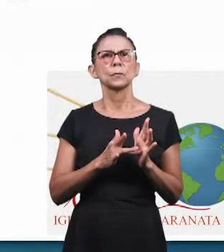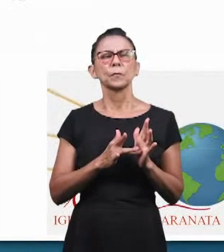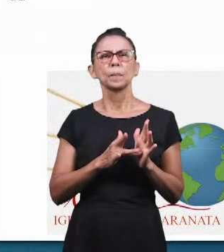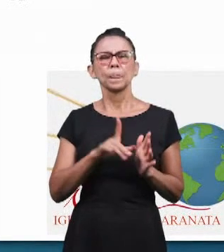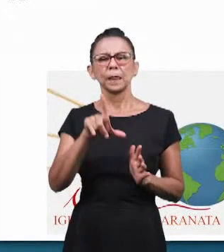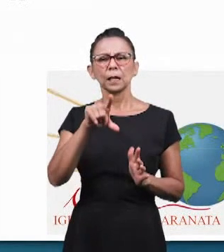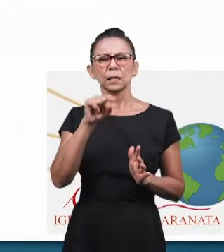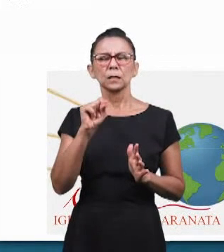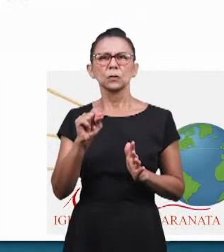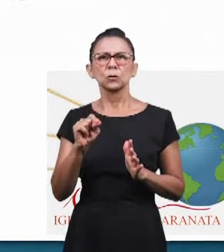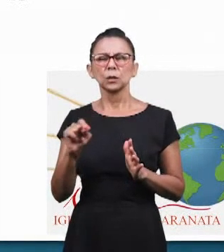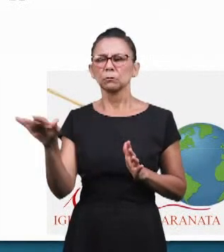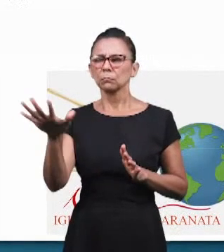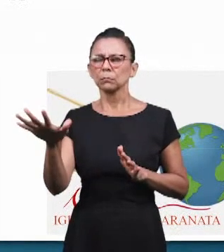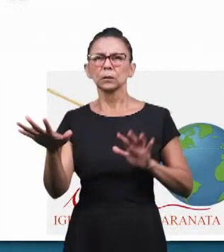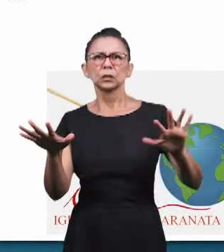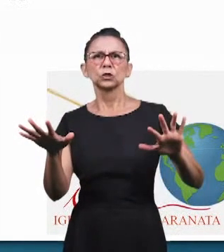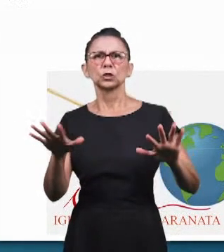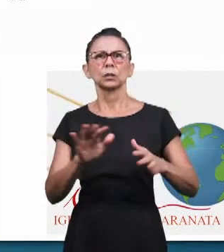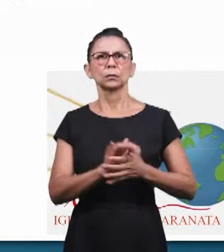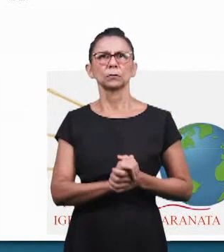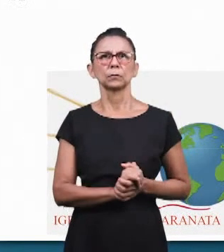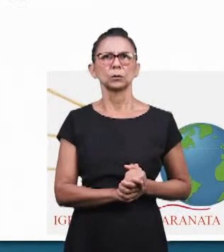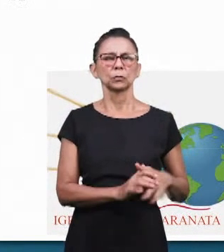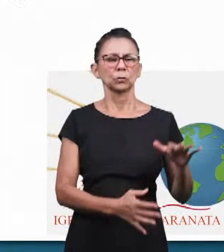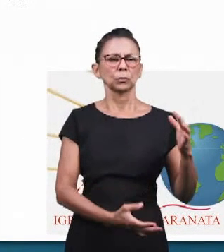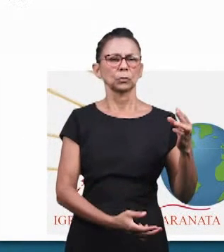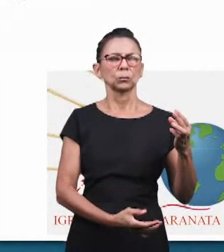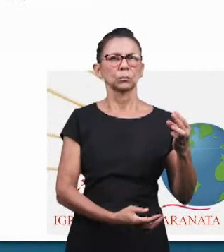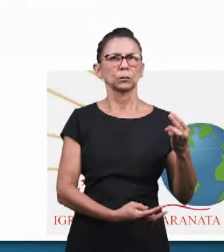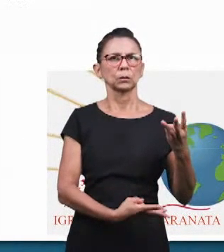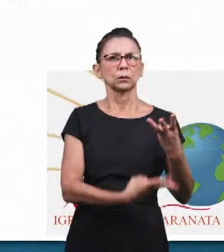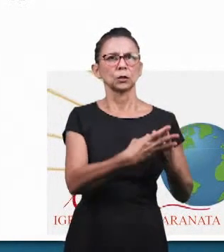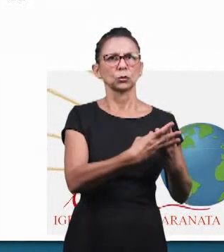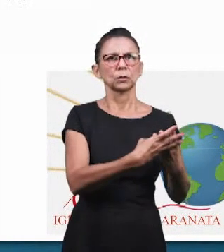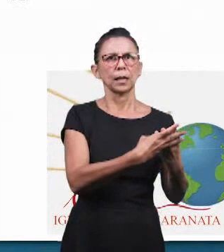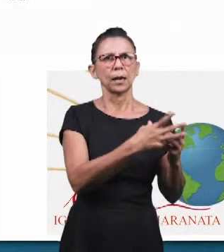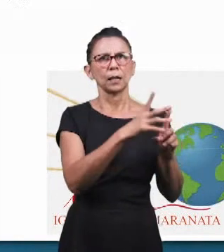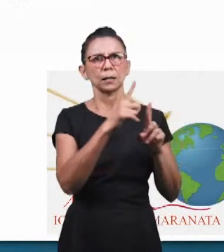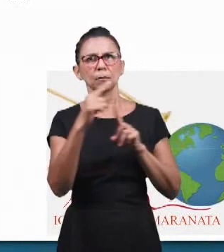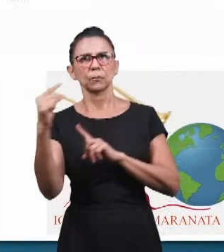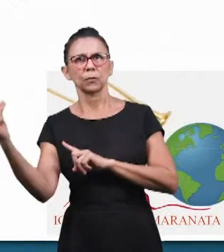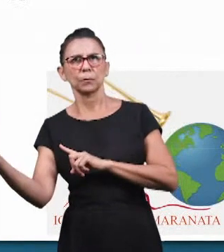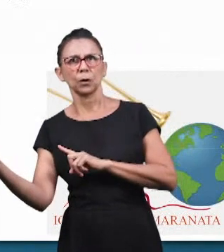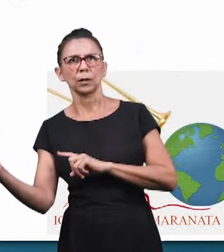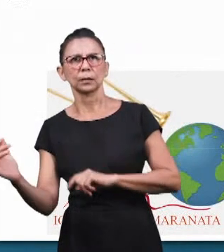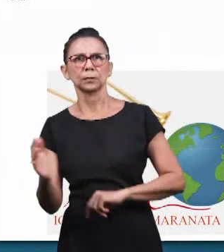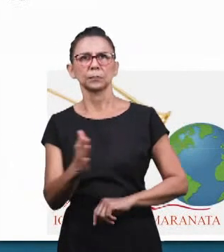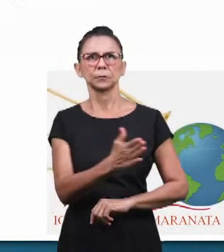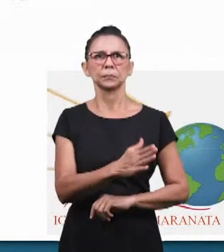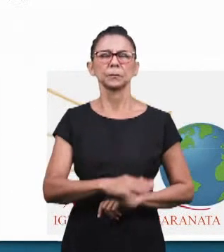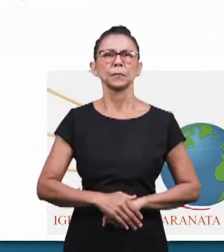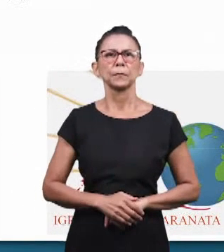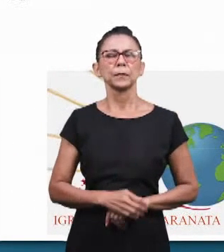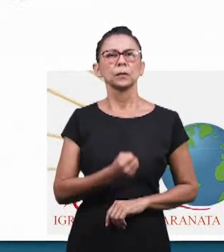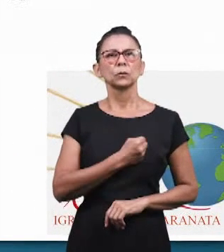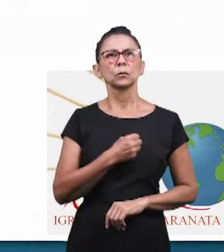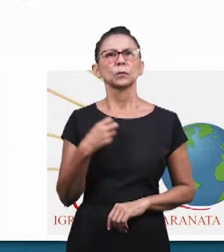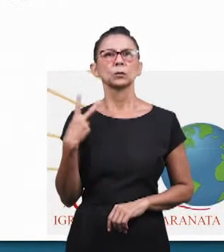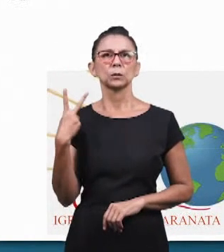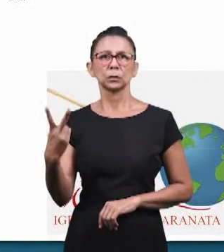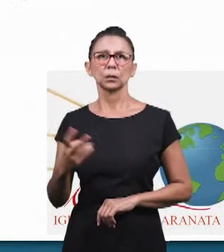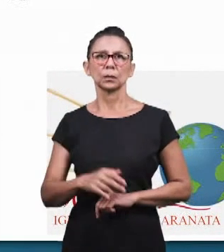quando deixou a região da Judéia? 2. No verso 4, existe uma palavra